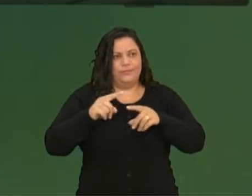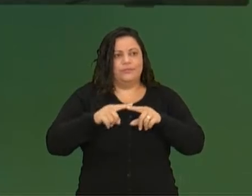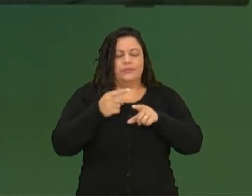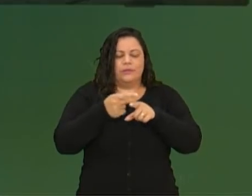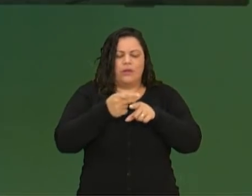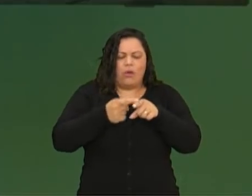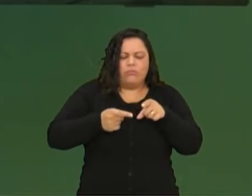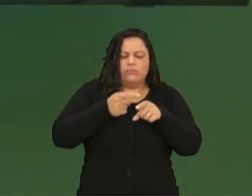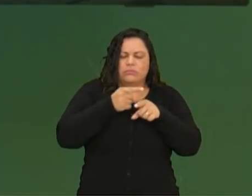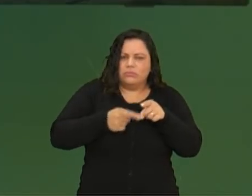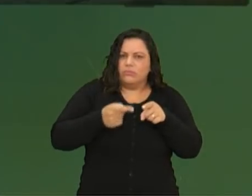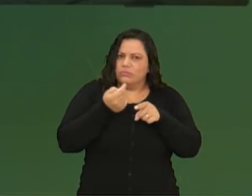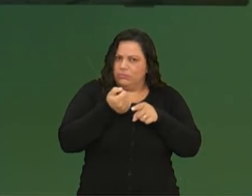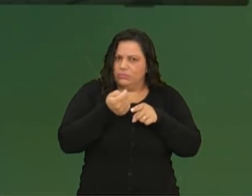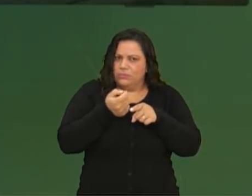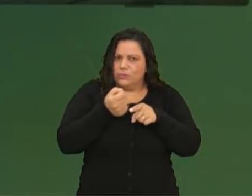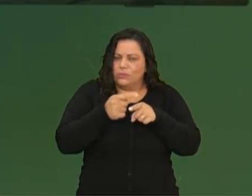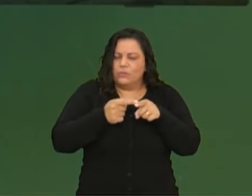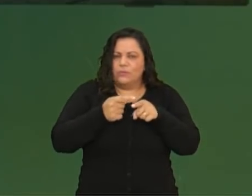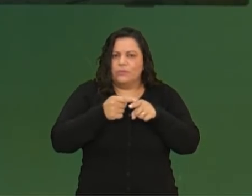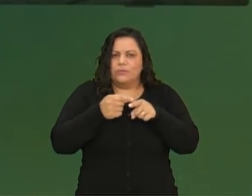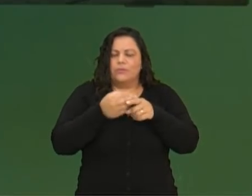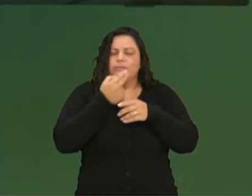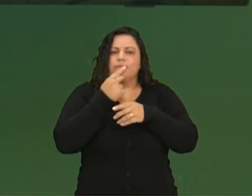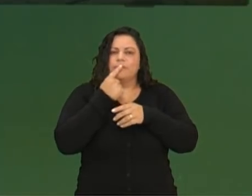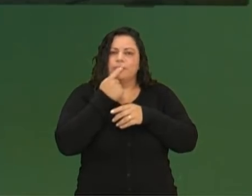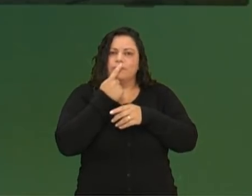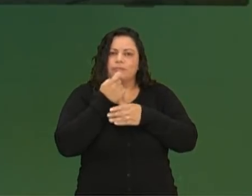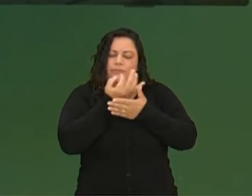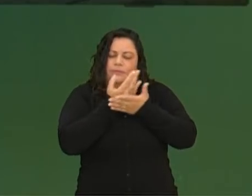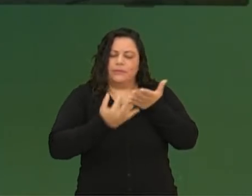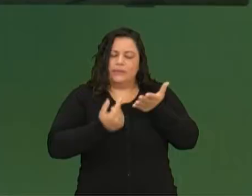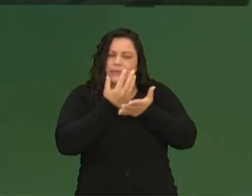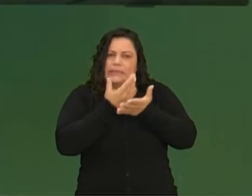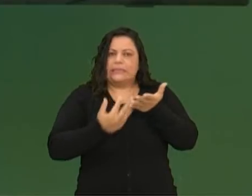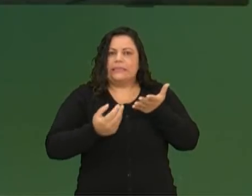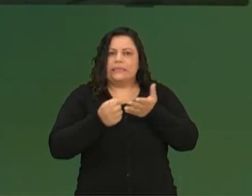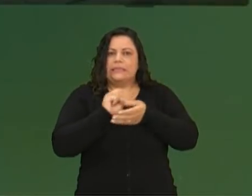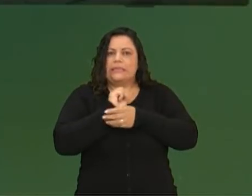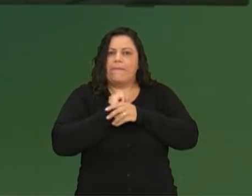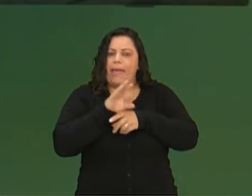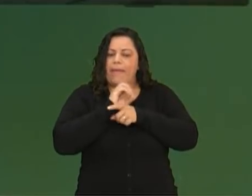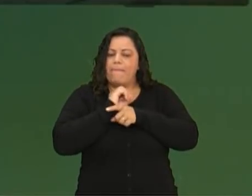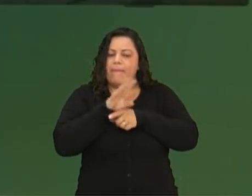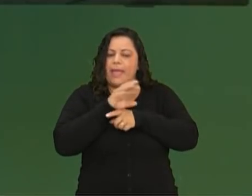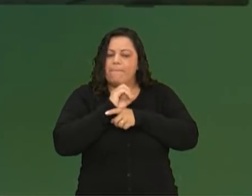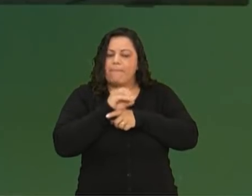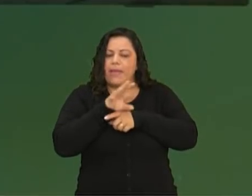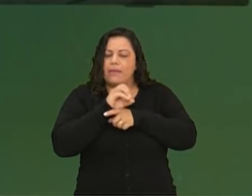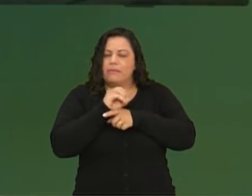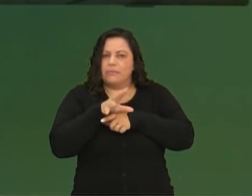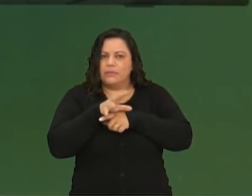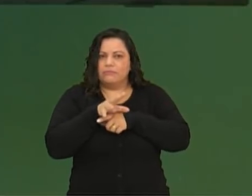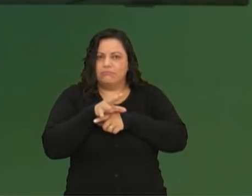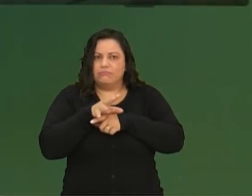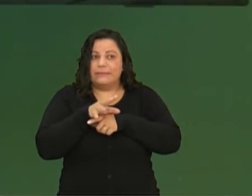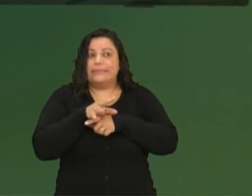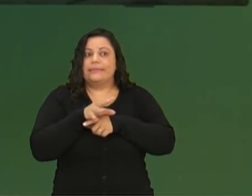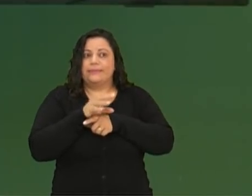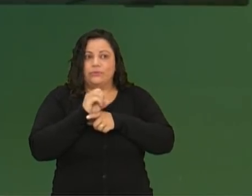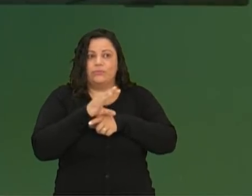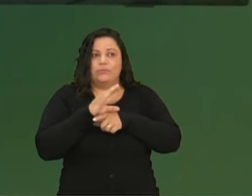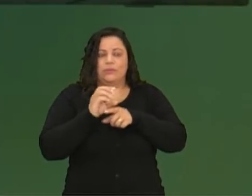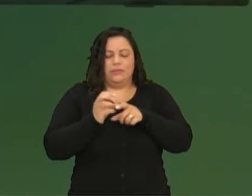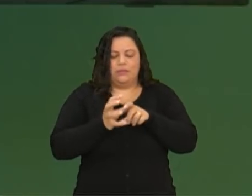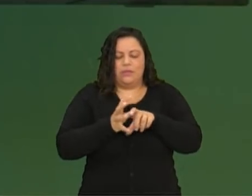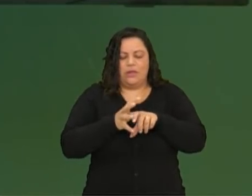rompido, pode ver que está acontecendo o sangramento, né? Os glóbulos vermelhos saindo, tá? Então, está acontecendo uma perda de sangue. E